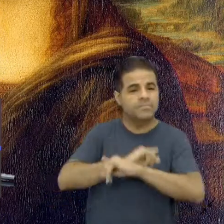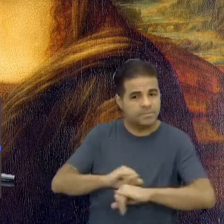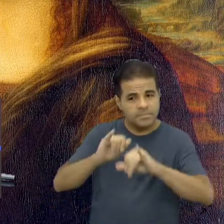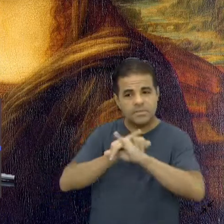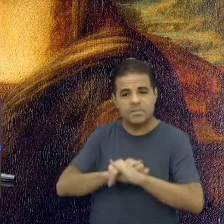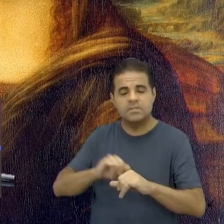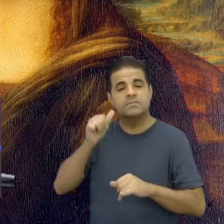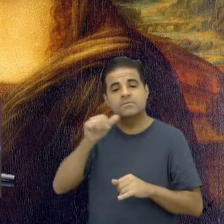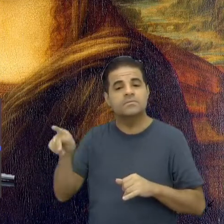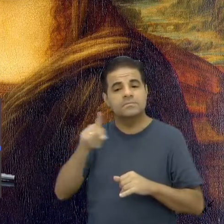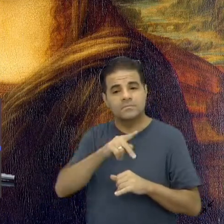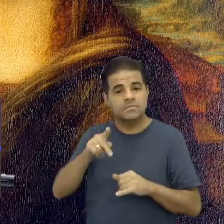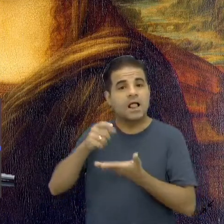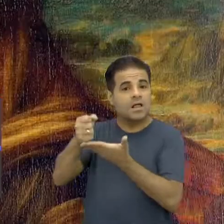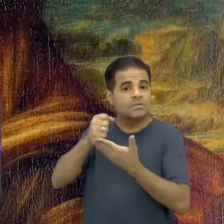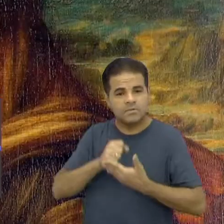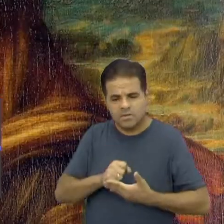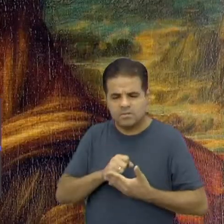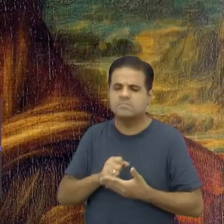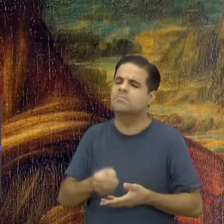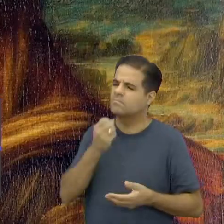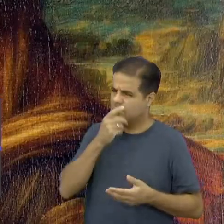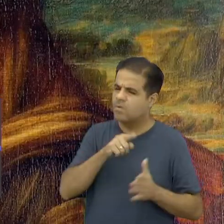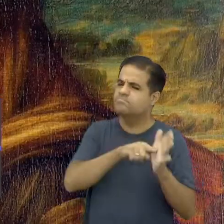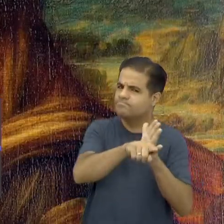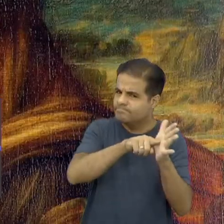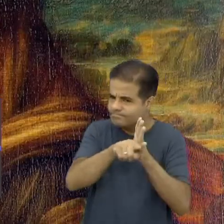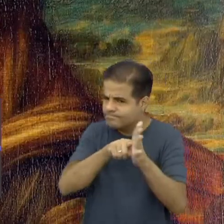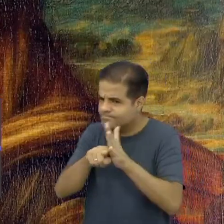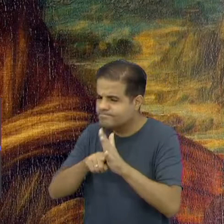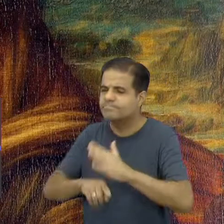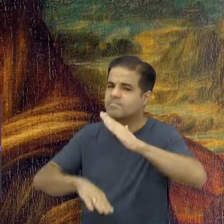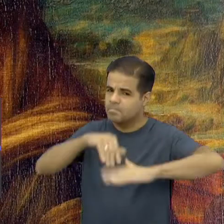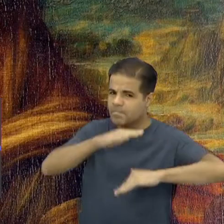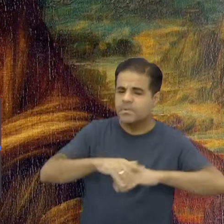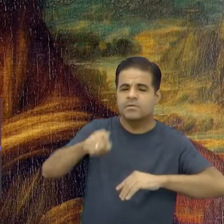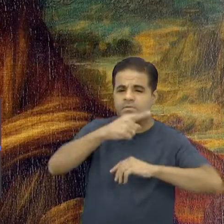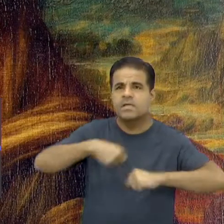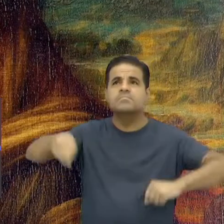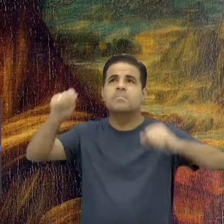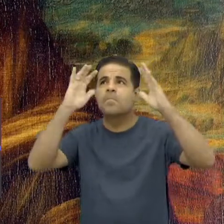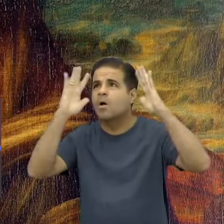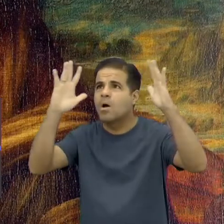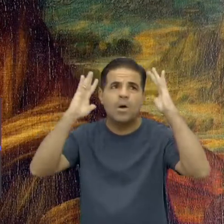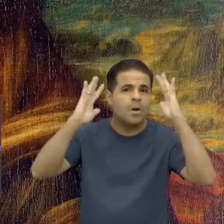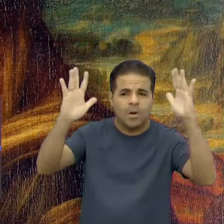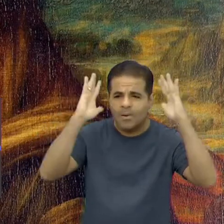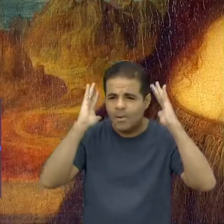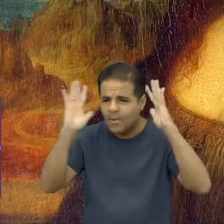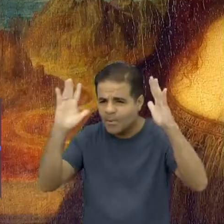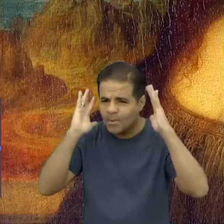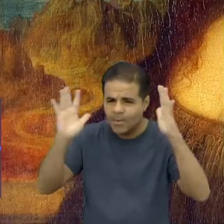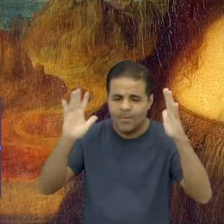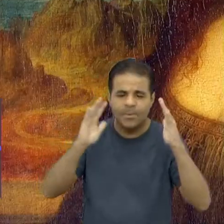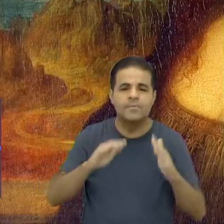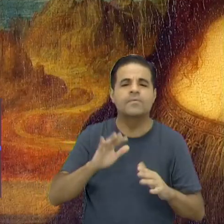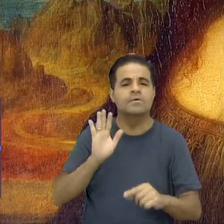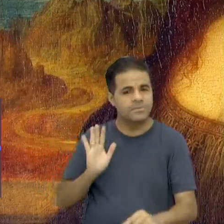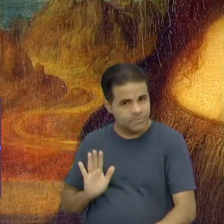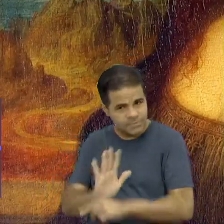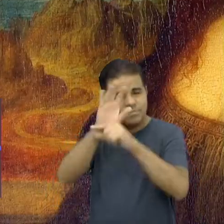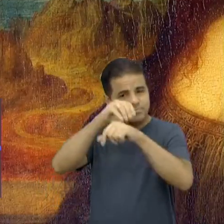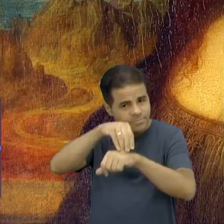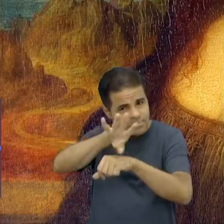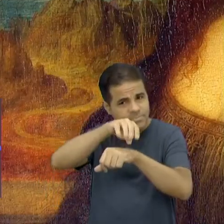Prof. Fernanda trouxe. É verdade. Então, vale a pena pesquisar, assim, para vocês terem mais bagagem também, né? É verdade. Quanto mais